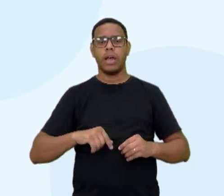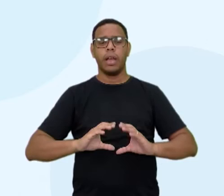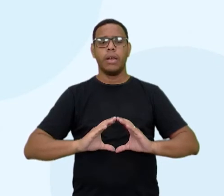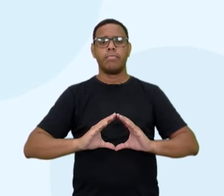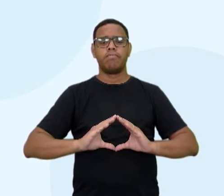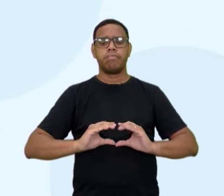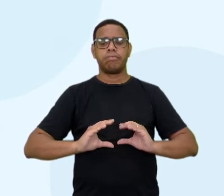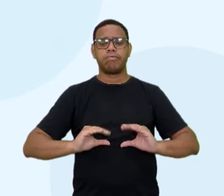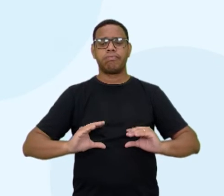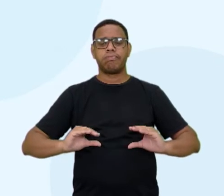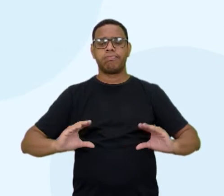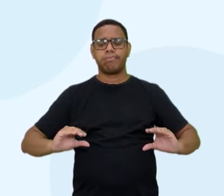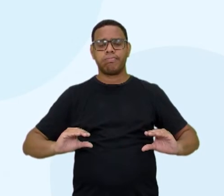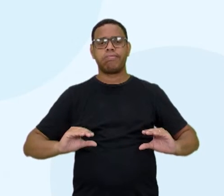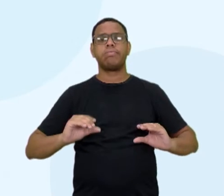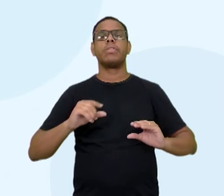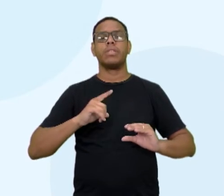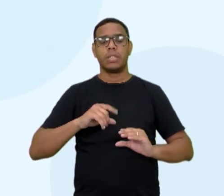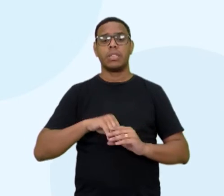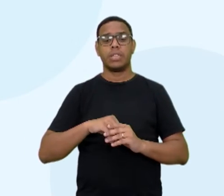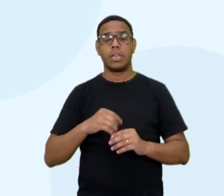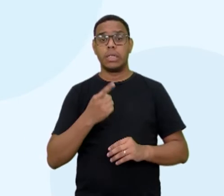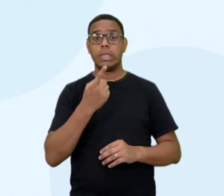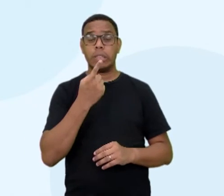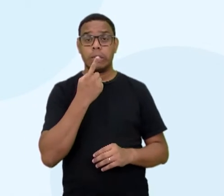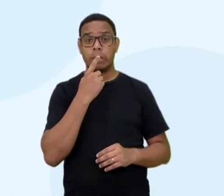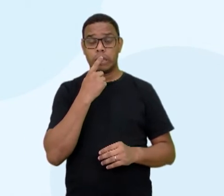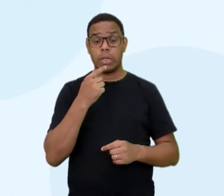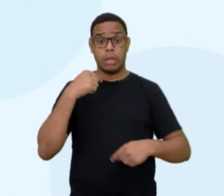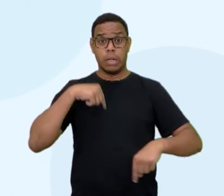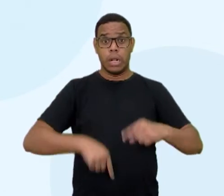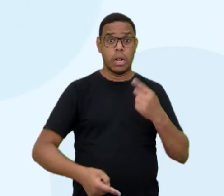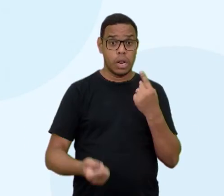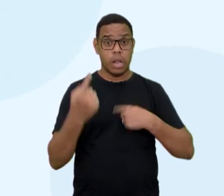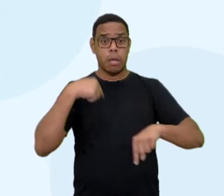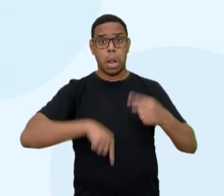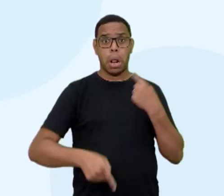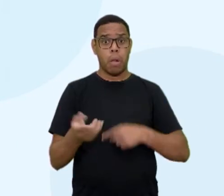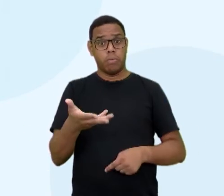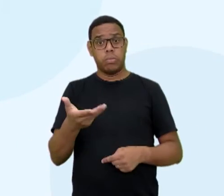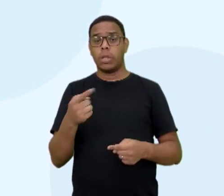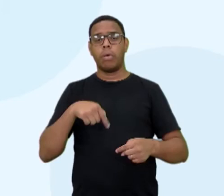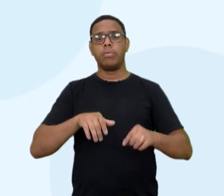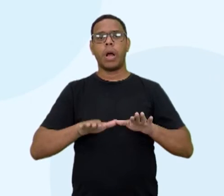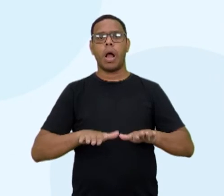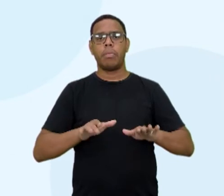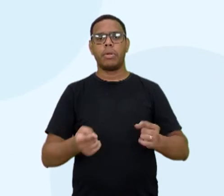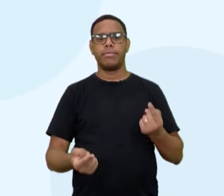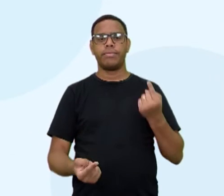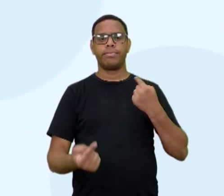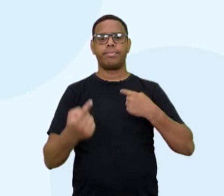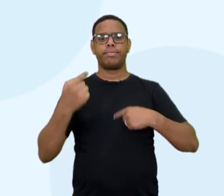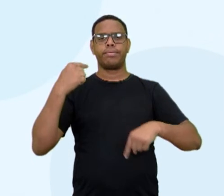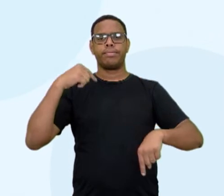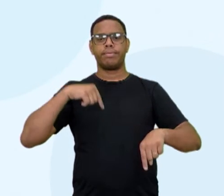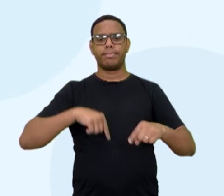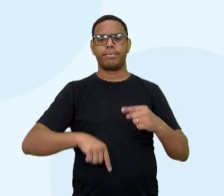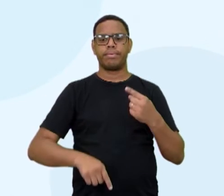tem a diminuição então do fluxo sanguíneo. E aí, né, esse fluxo sanguíneo,